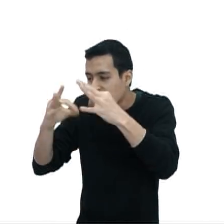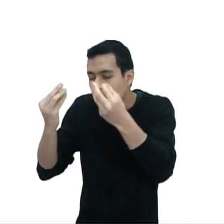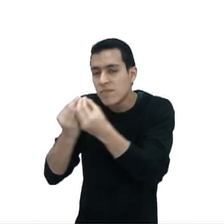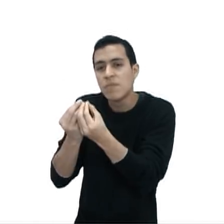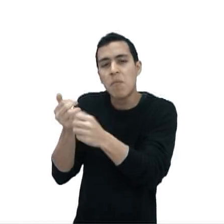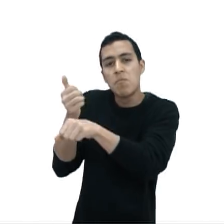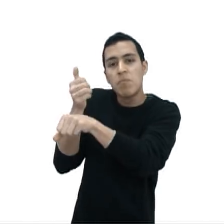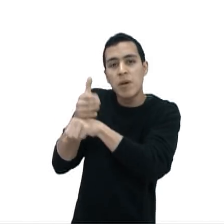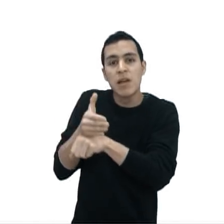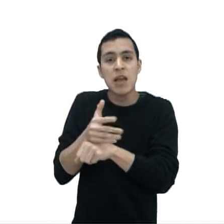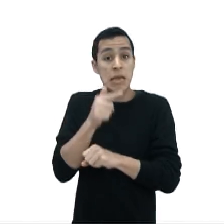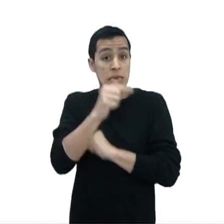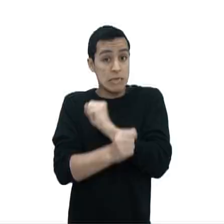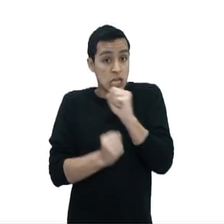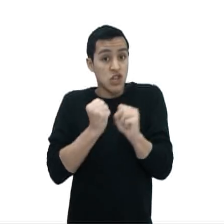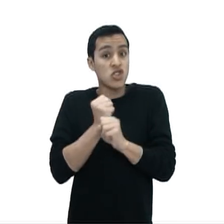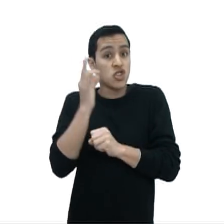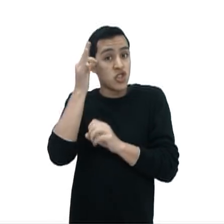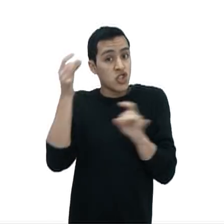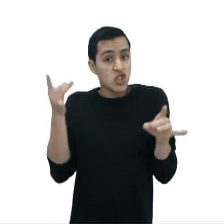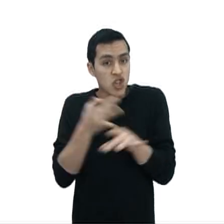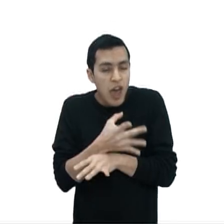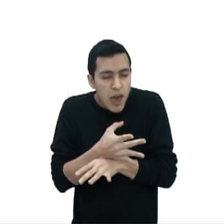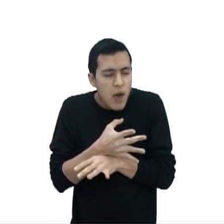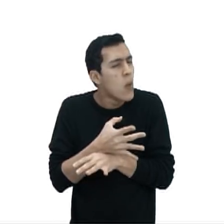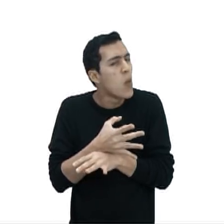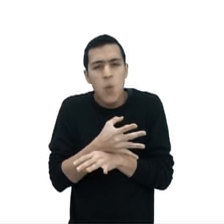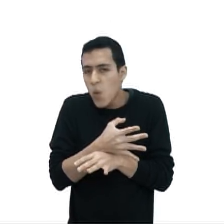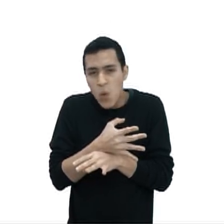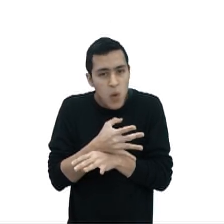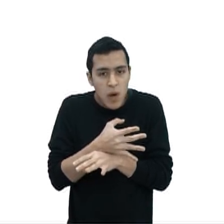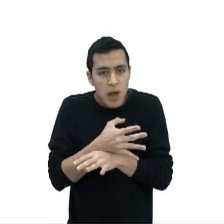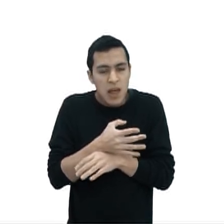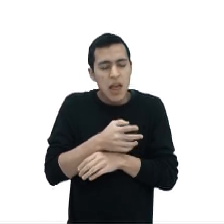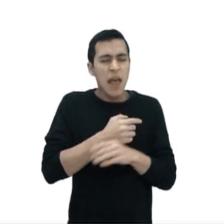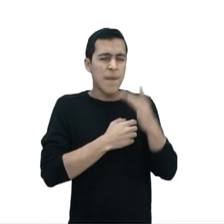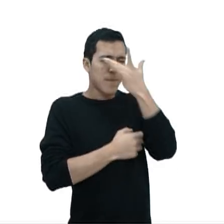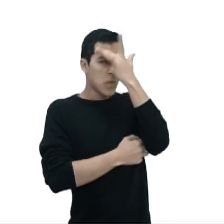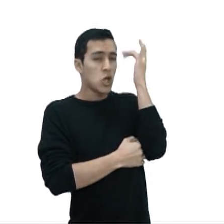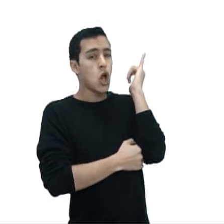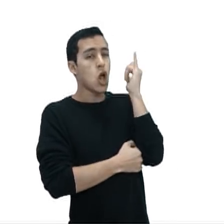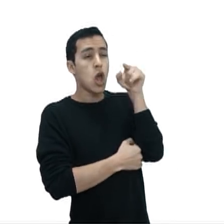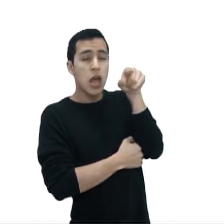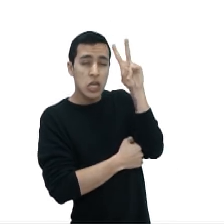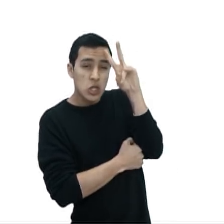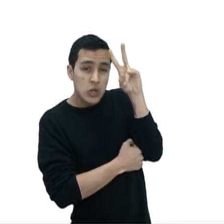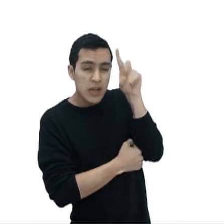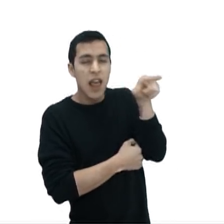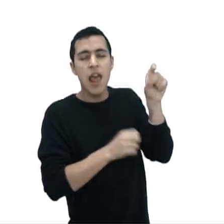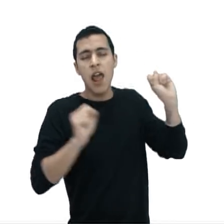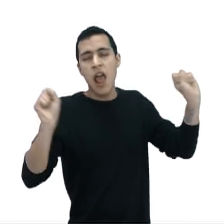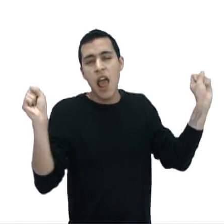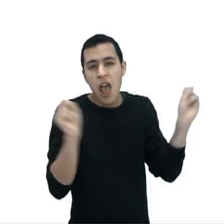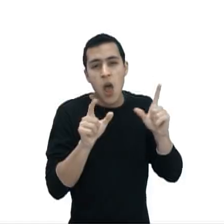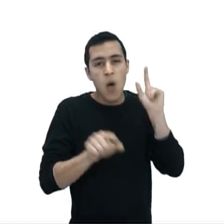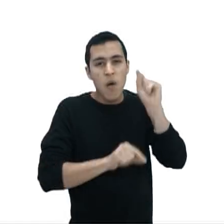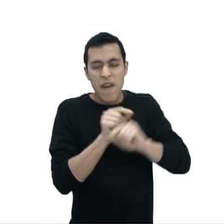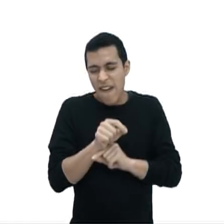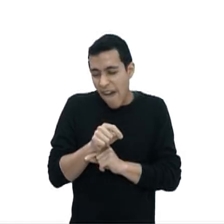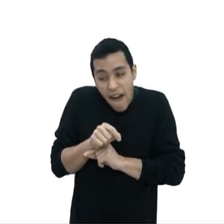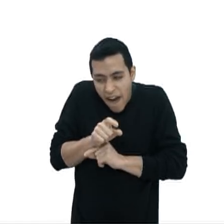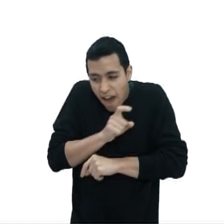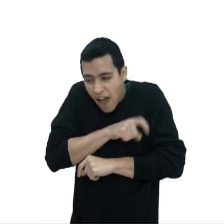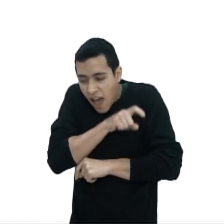família, após 7 anos. Os contadores de lendas dizem que o Curupira adora pregar